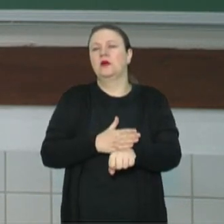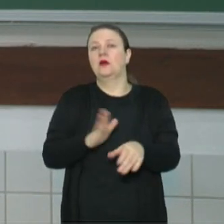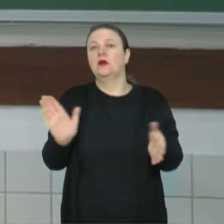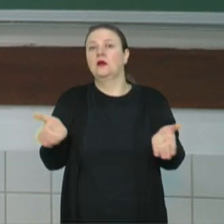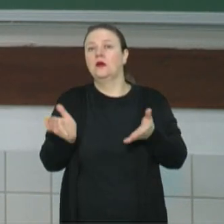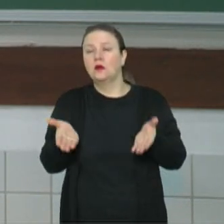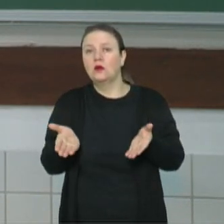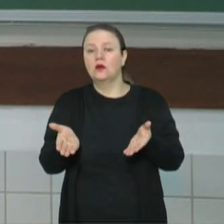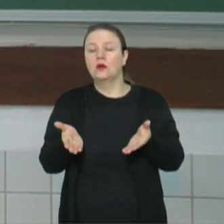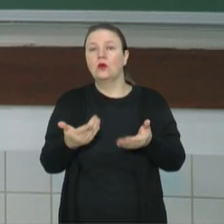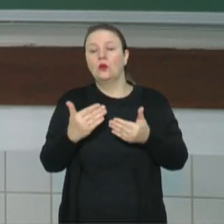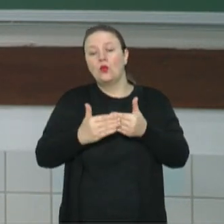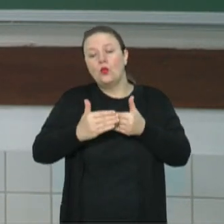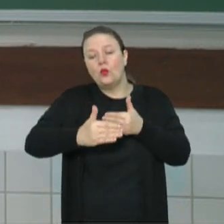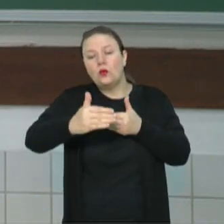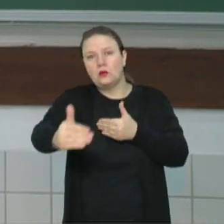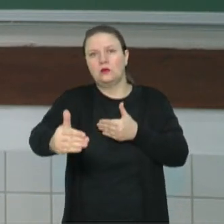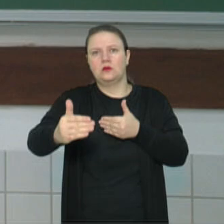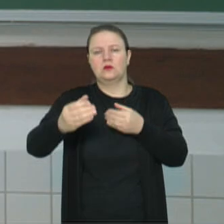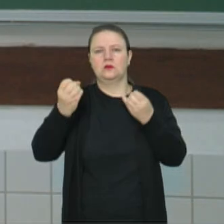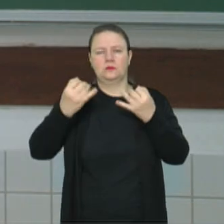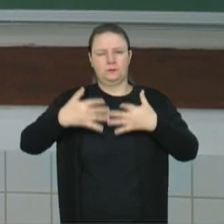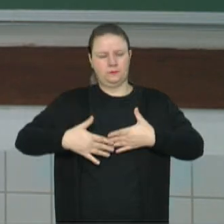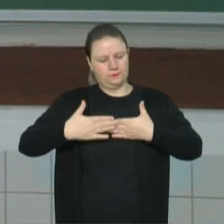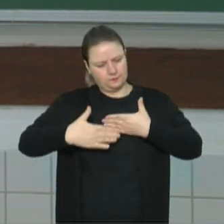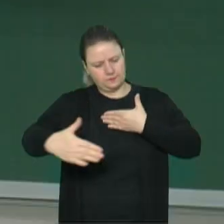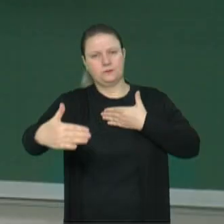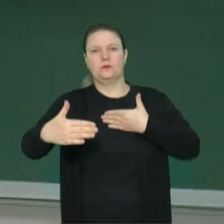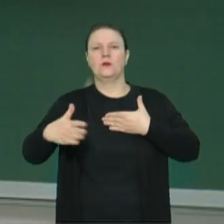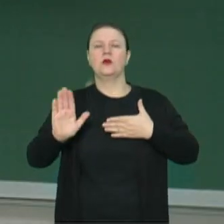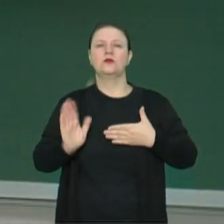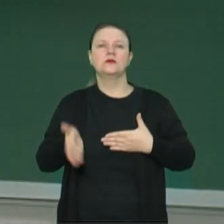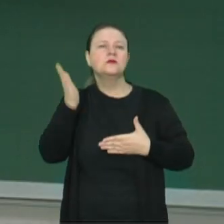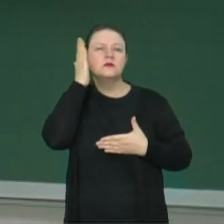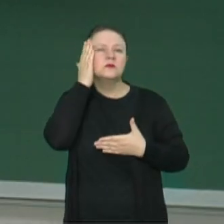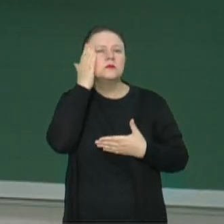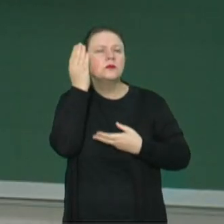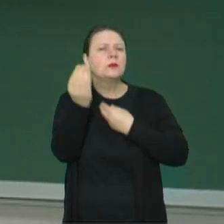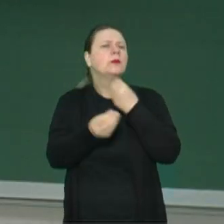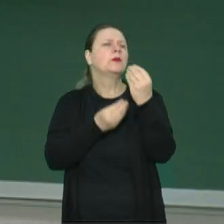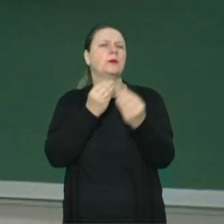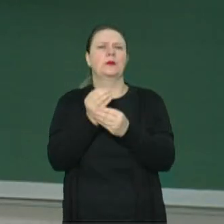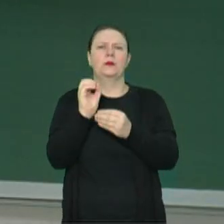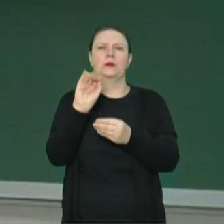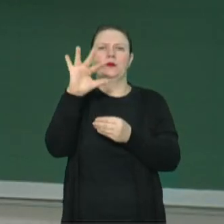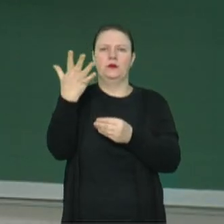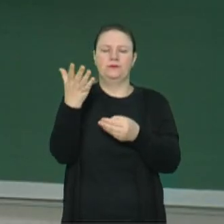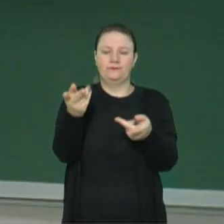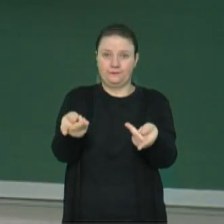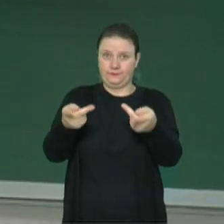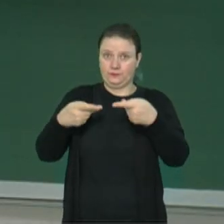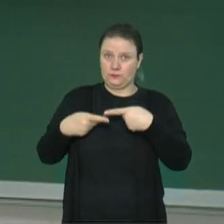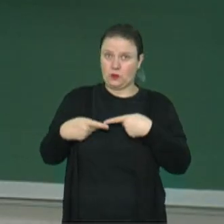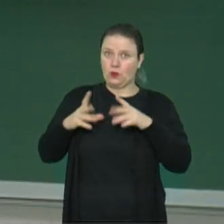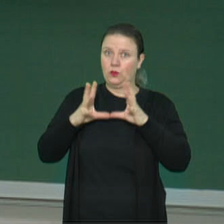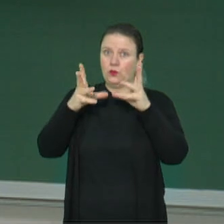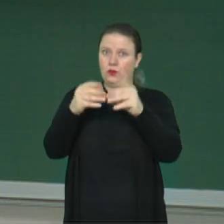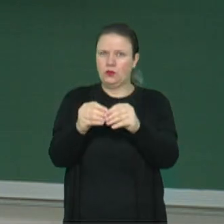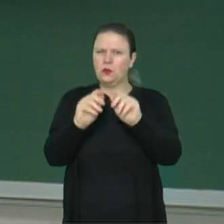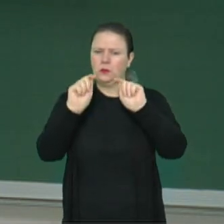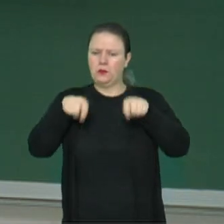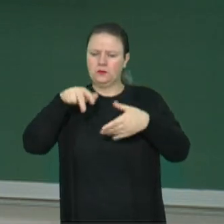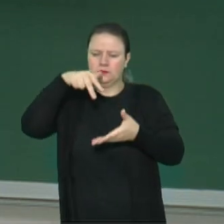modalidade, nas próximas aulas vamos estar trabalhando. Mas vocês bem sabem, já sabem como que funcionam nossas aulas, né? Convido vocês, aqueles que puderem, fica em pé,